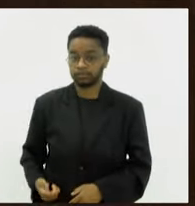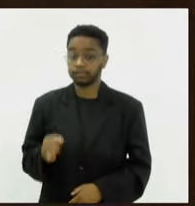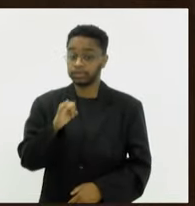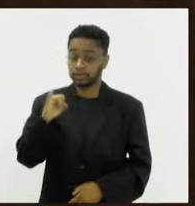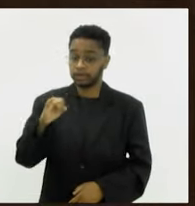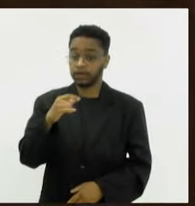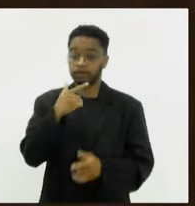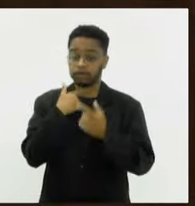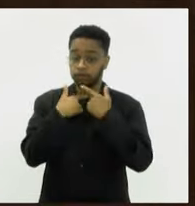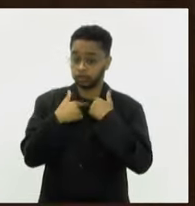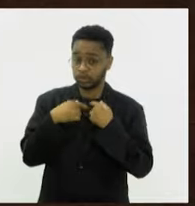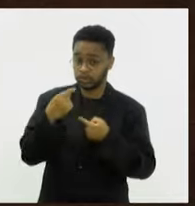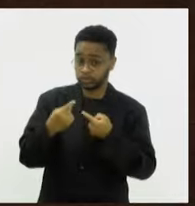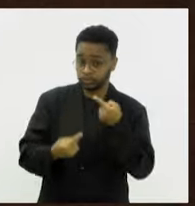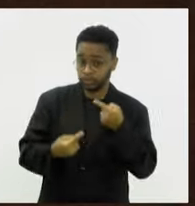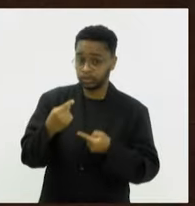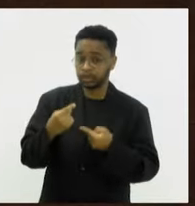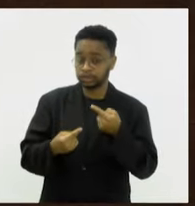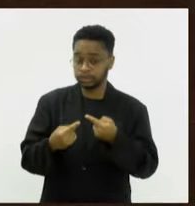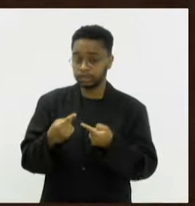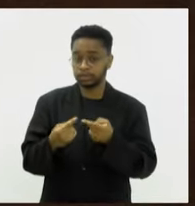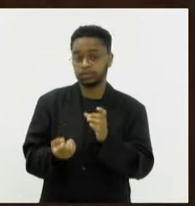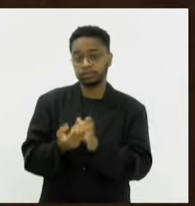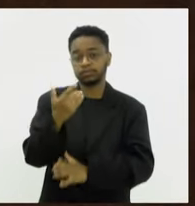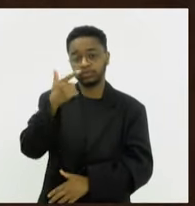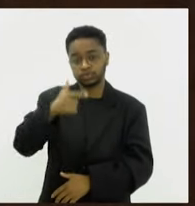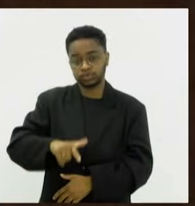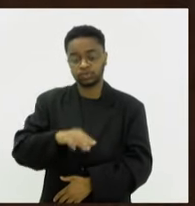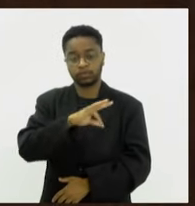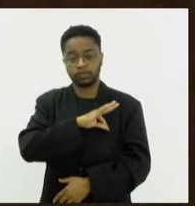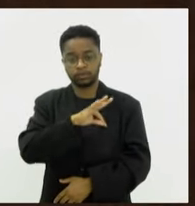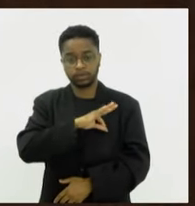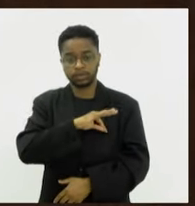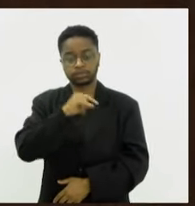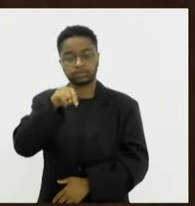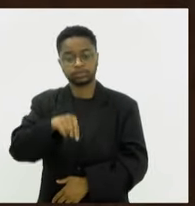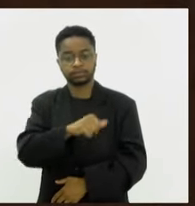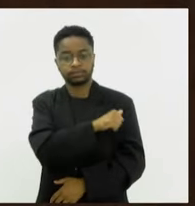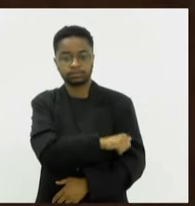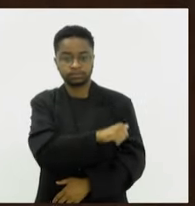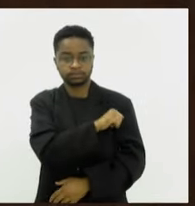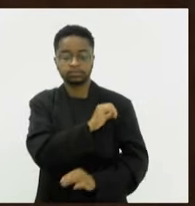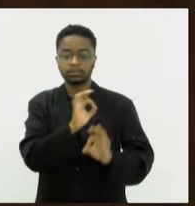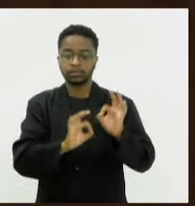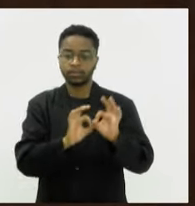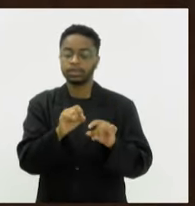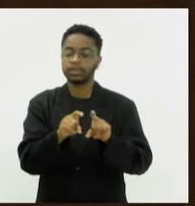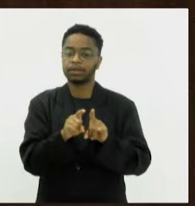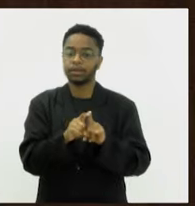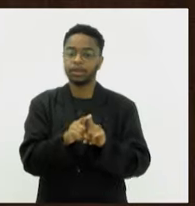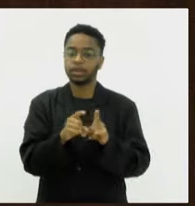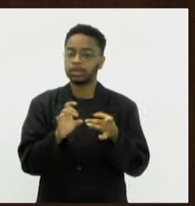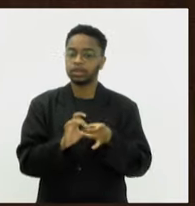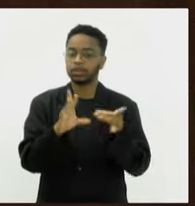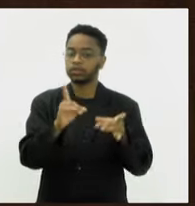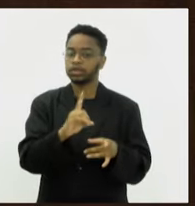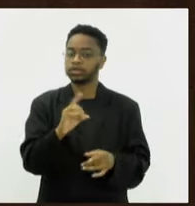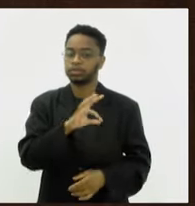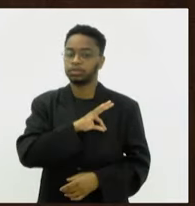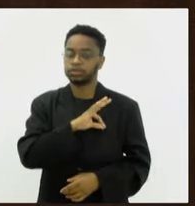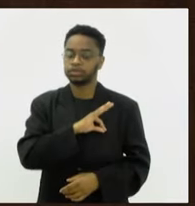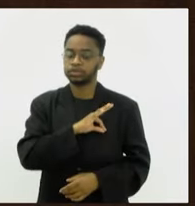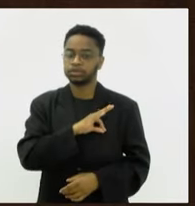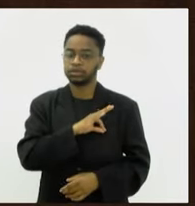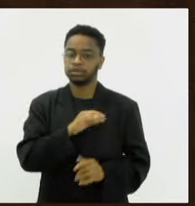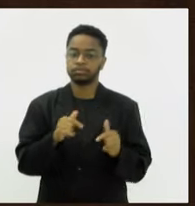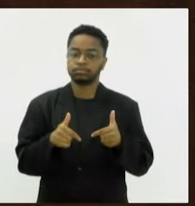tiver vontade política, refundar as polícias do Rio de Janeiro e não deixar que as polícias governem o